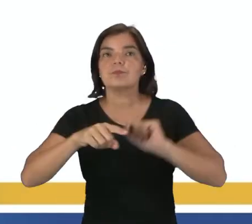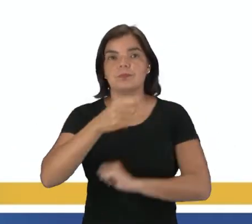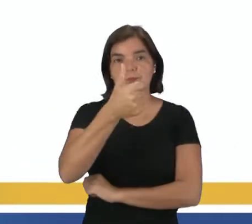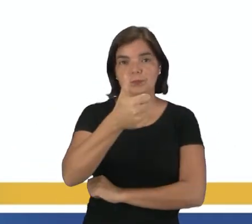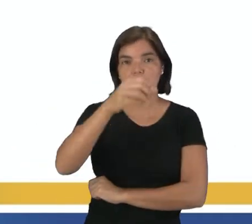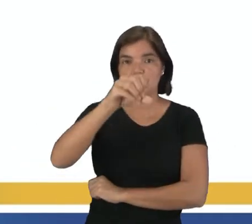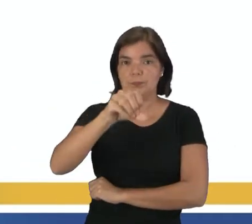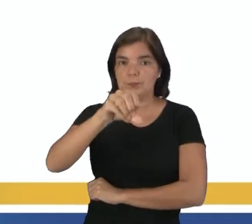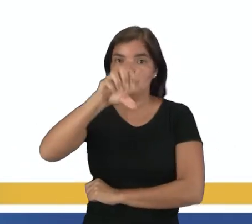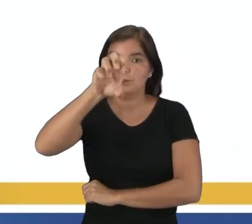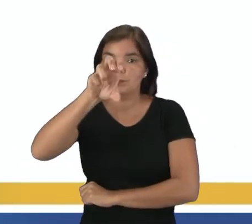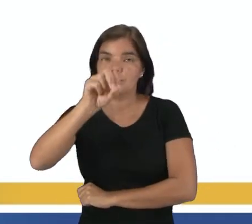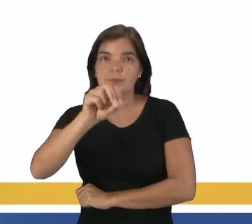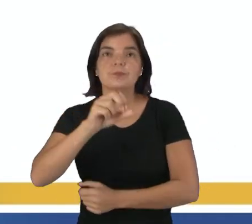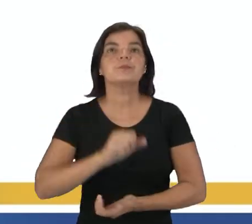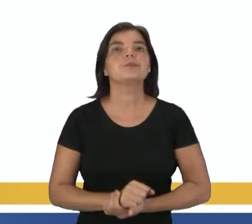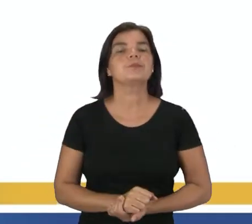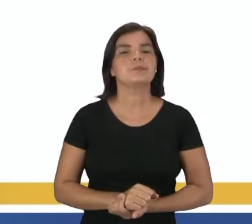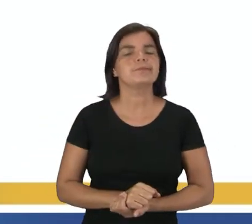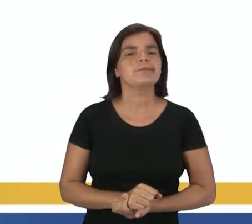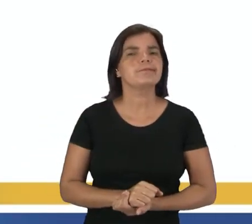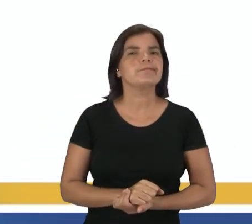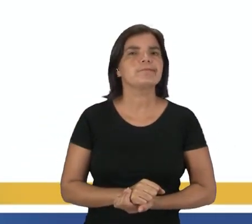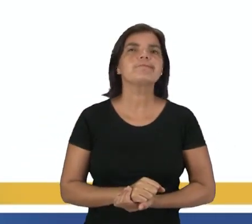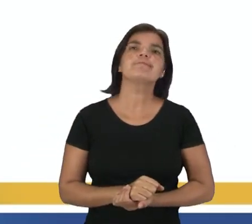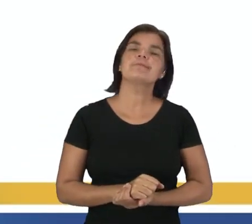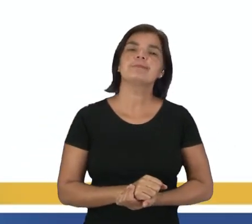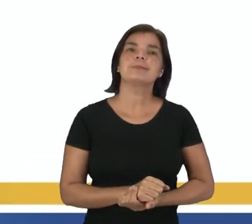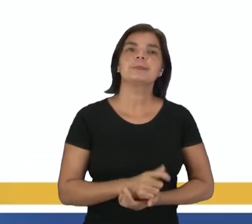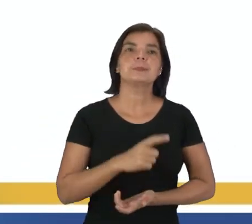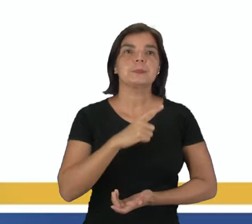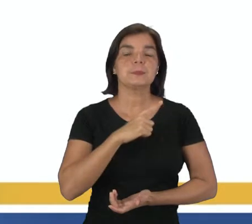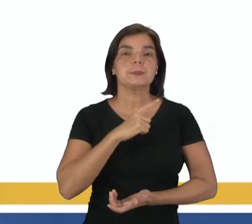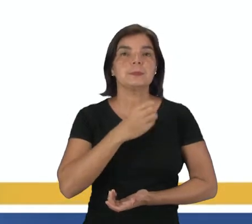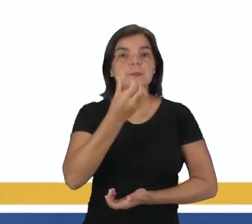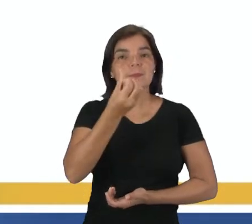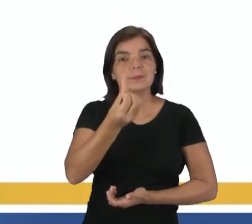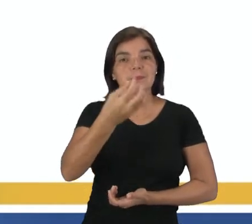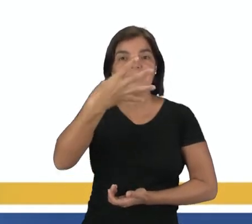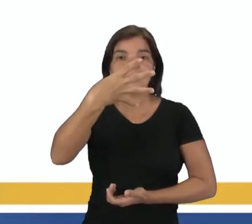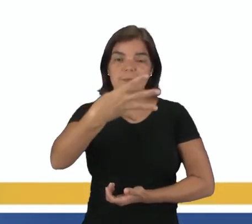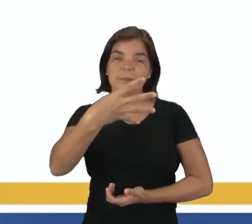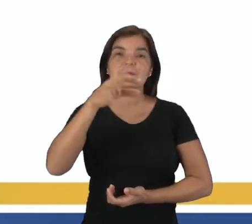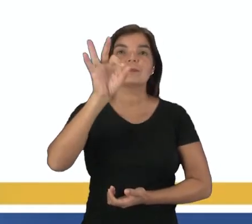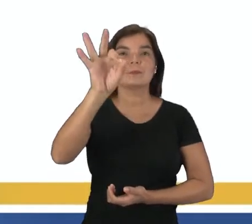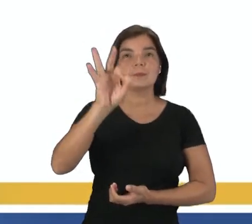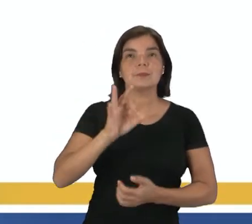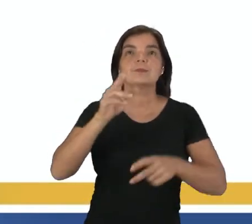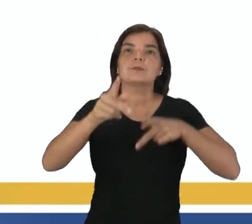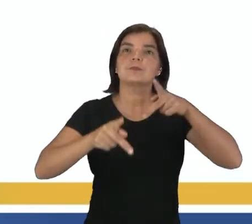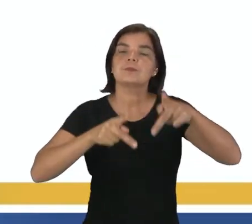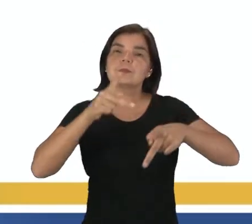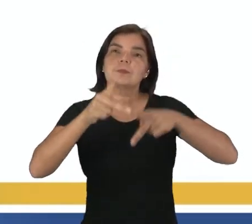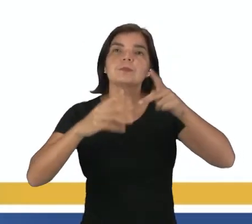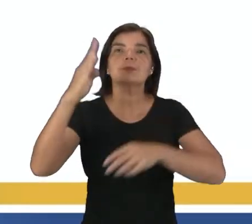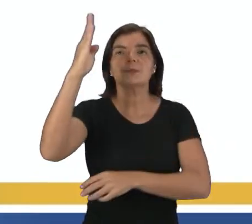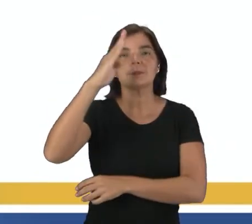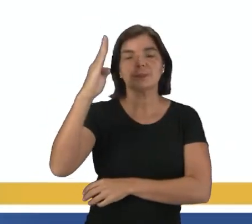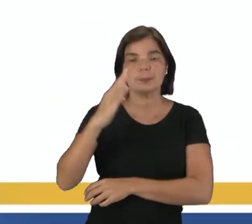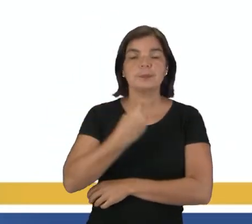em 1950 Nossa barra e da da estatística indica que avião